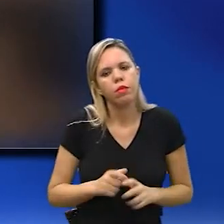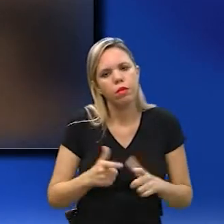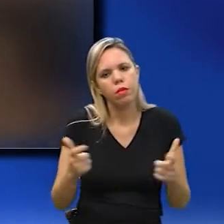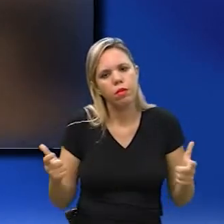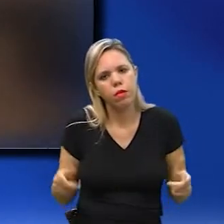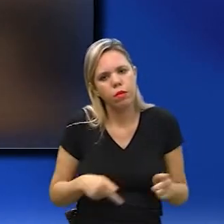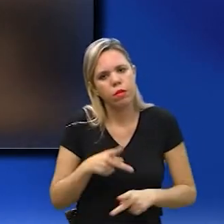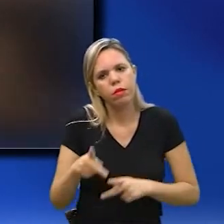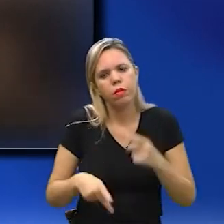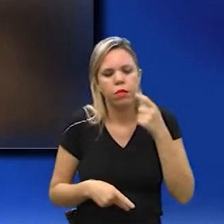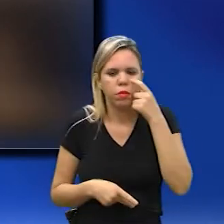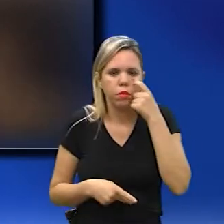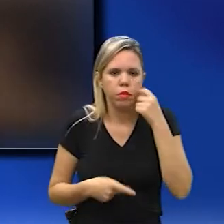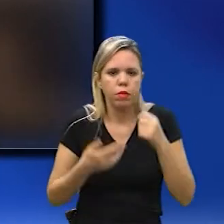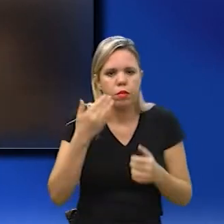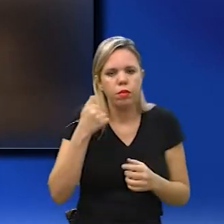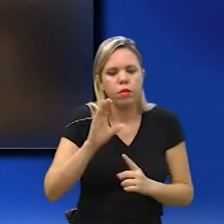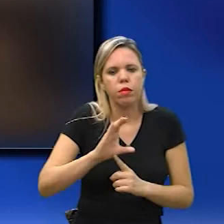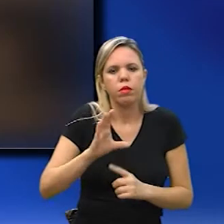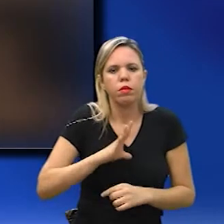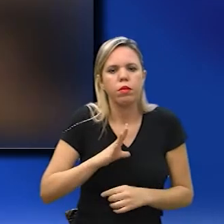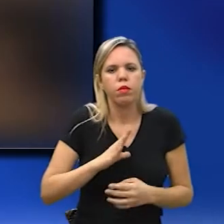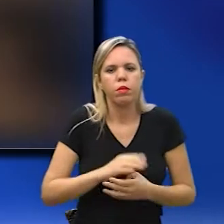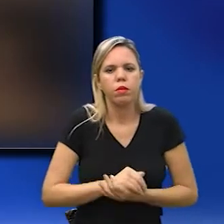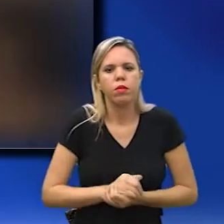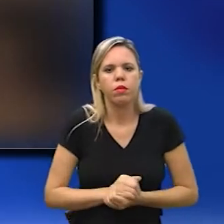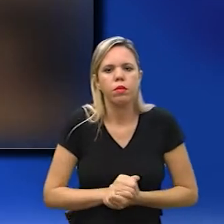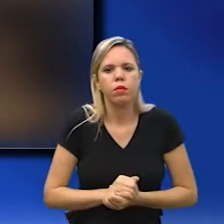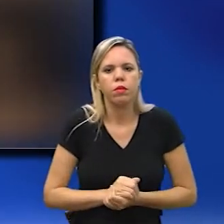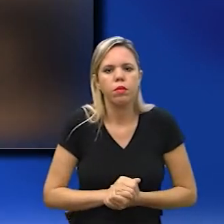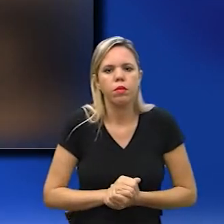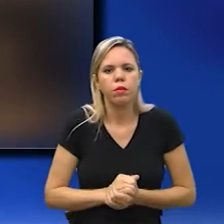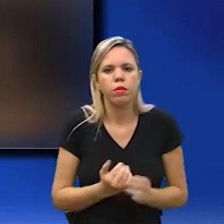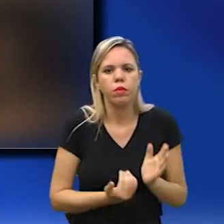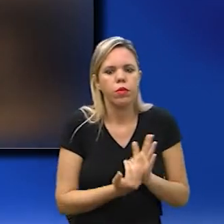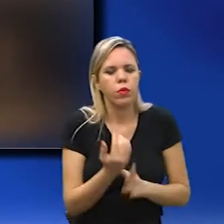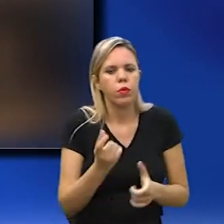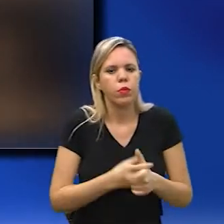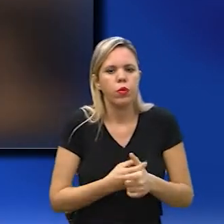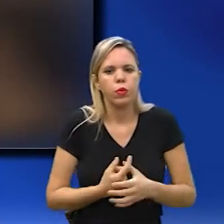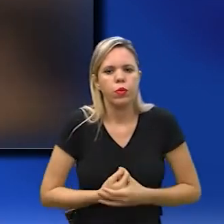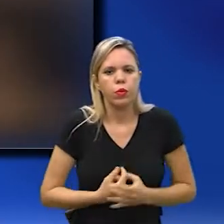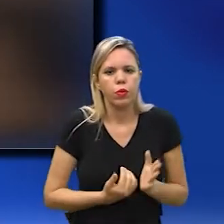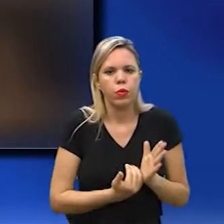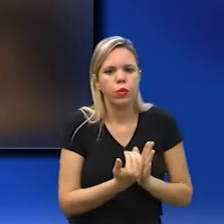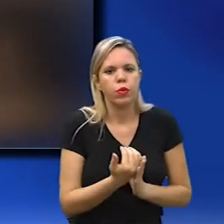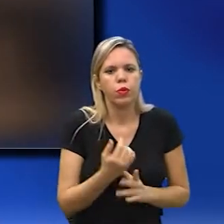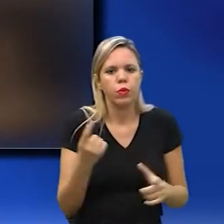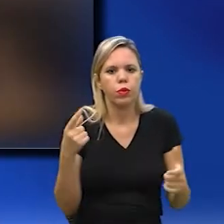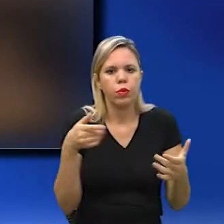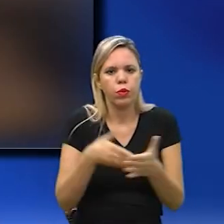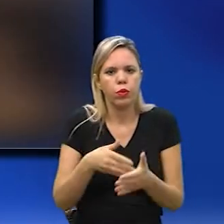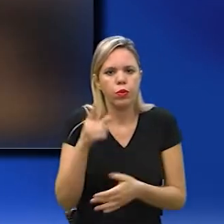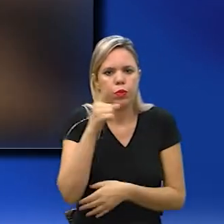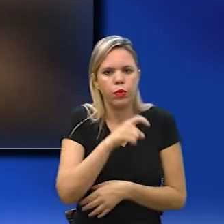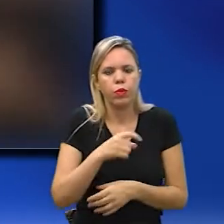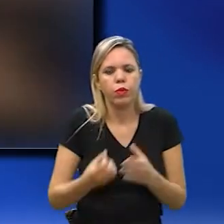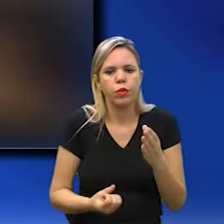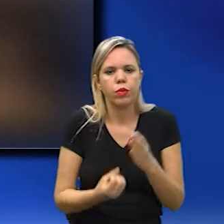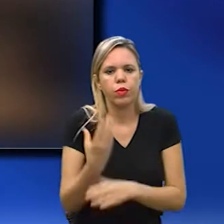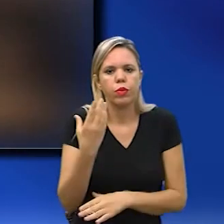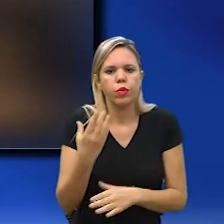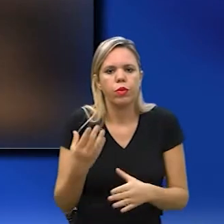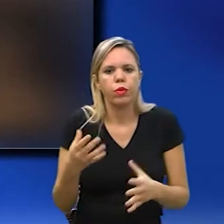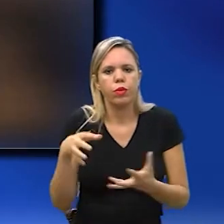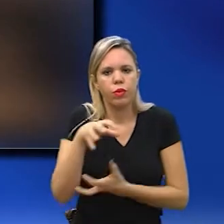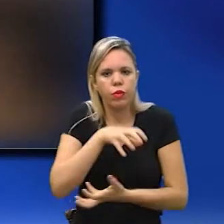da grande massa de consumidores da nossa cidade, né? Isso aumenta o endividamento, aumentam as dificuldades,